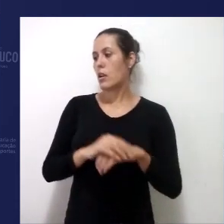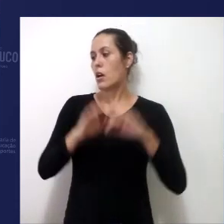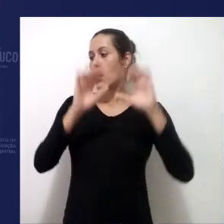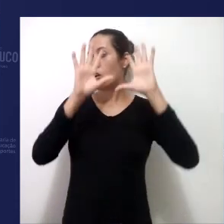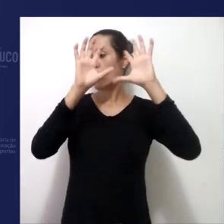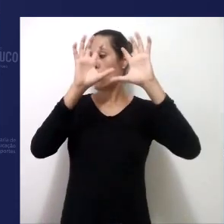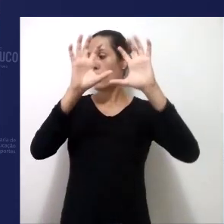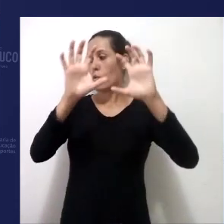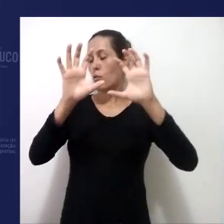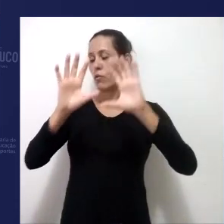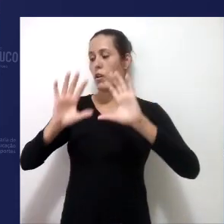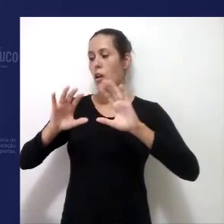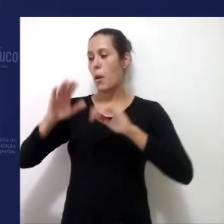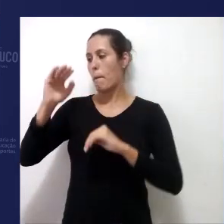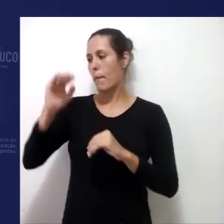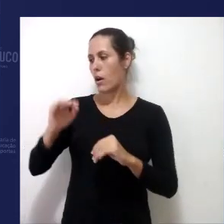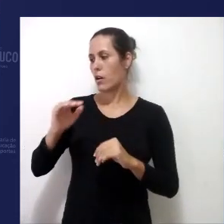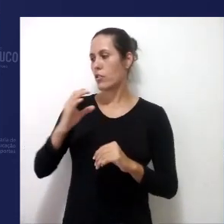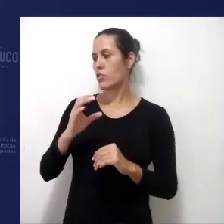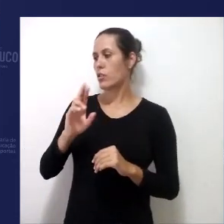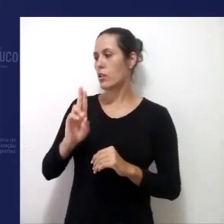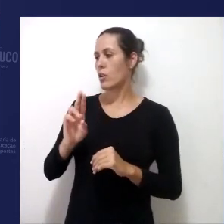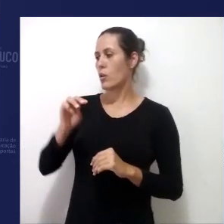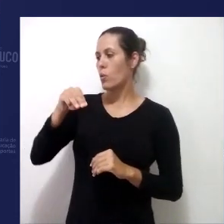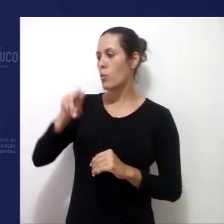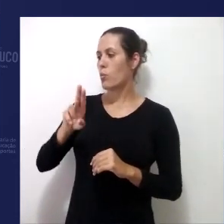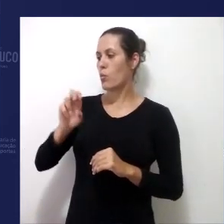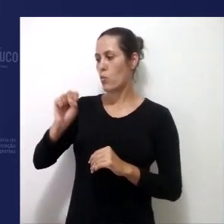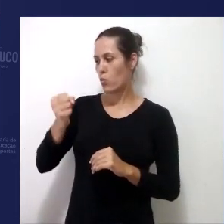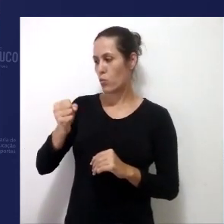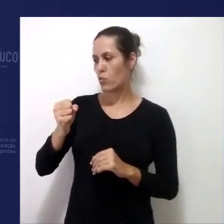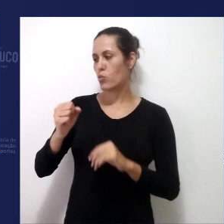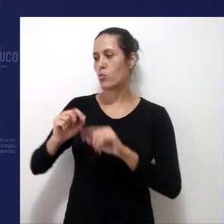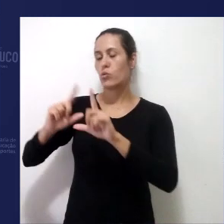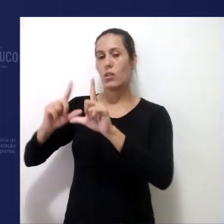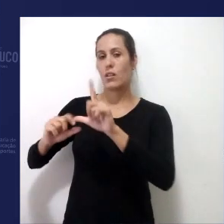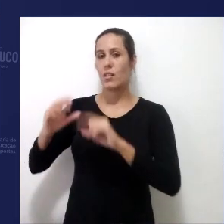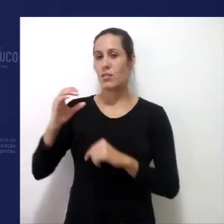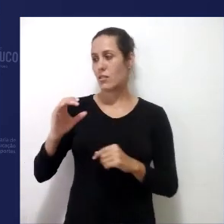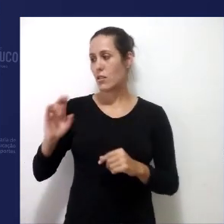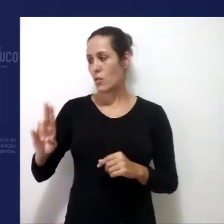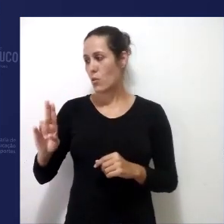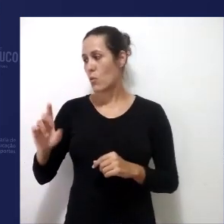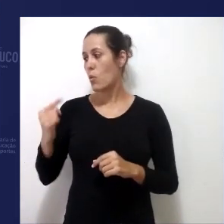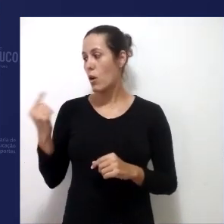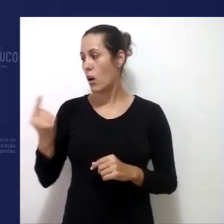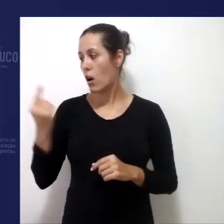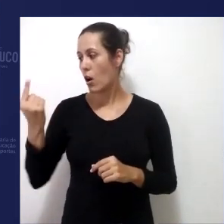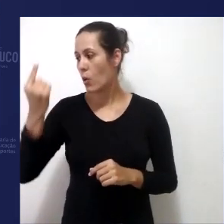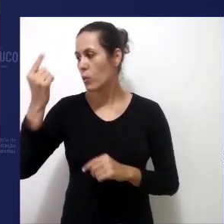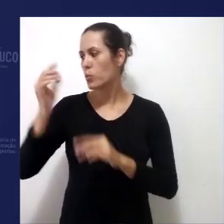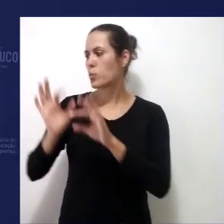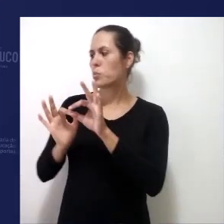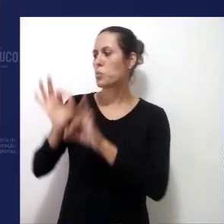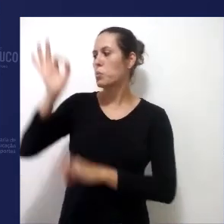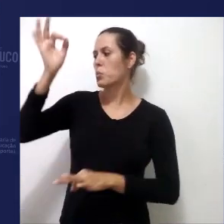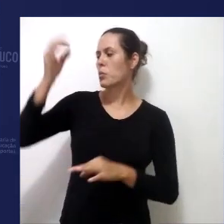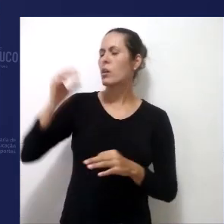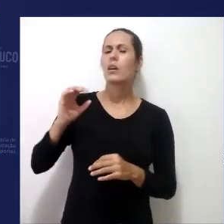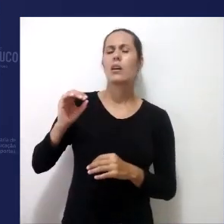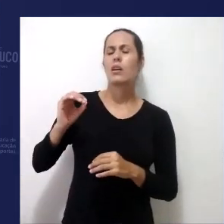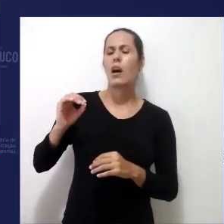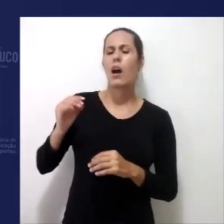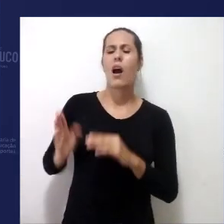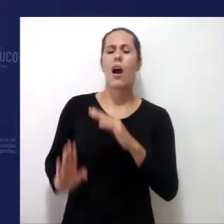tenho as nuvens baixas, que vou ter o cumulus, a sigla dele é o CU, né? A altura dessa base é